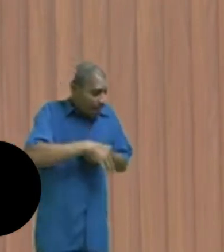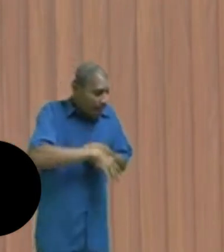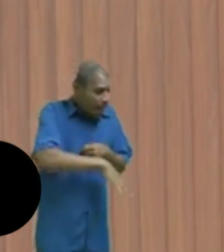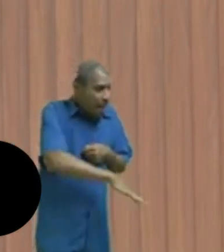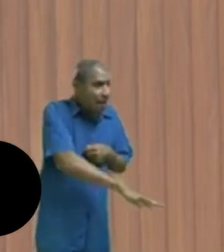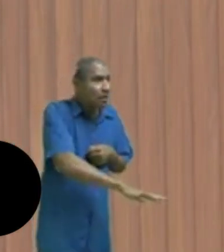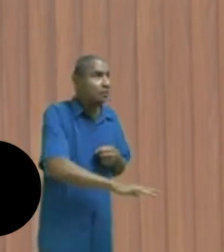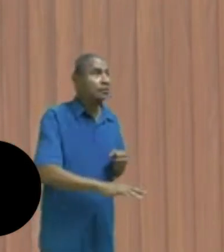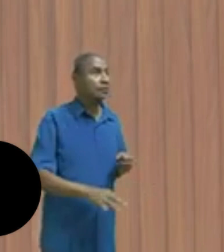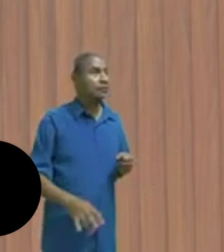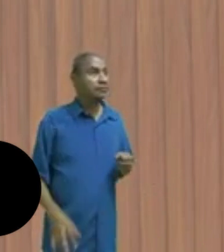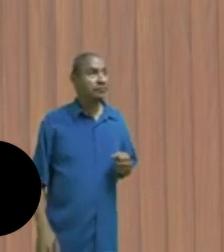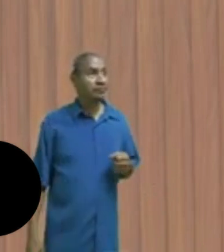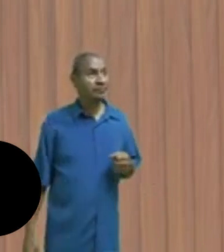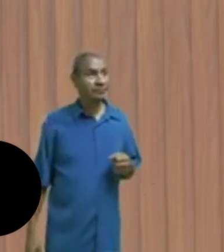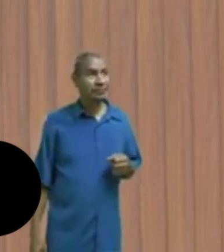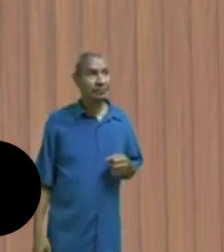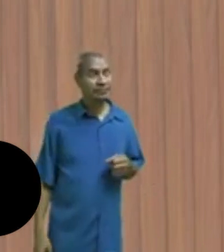viva.